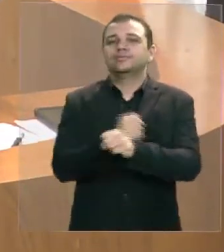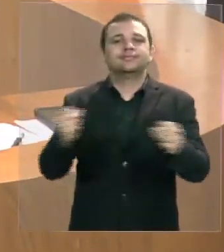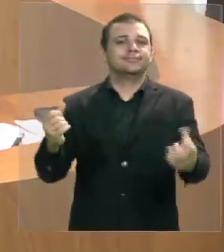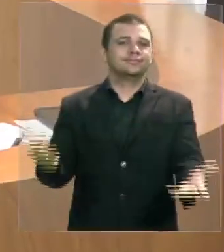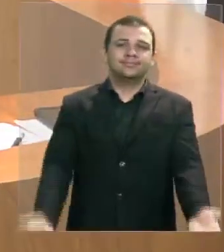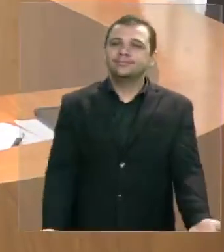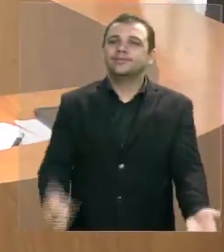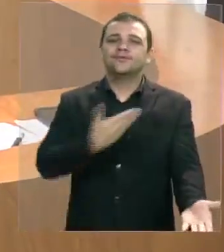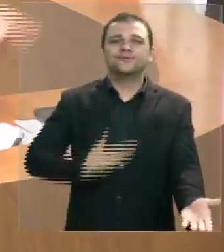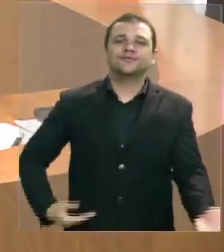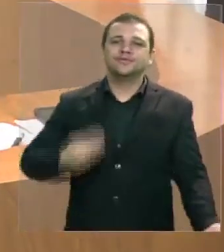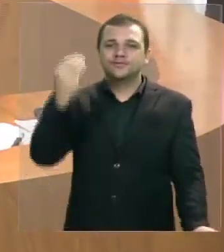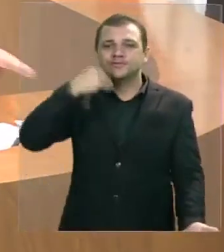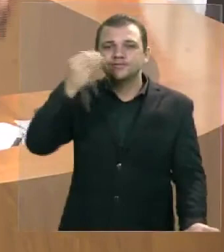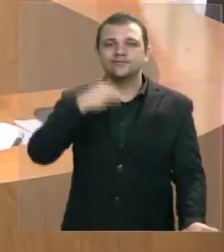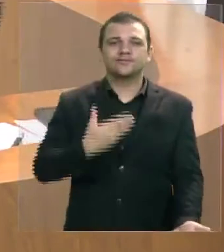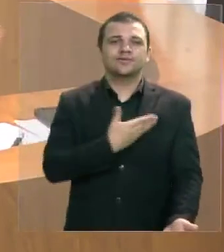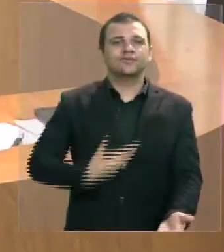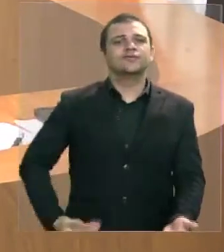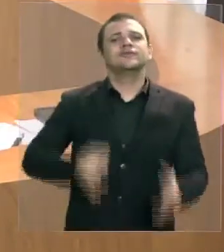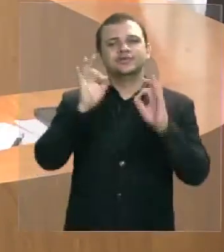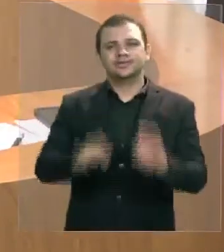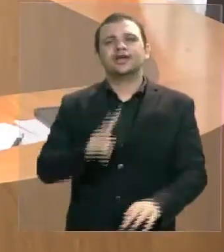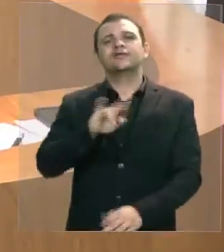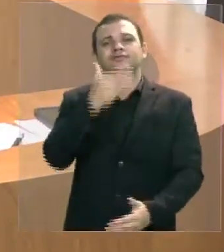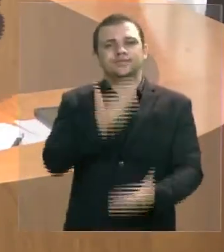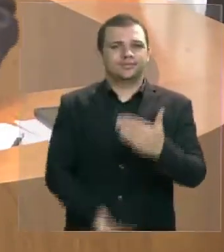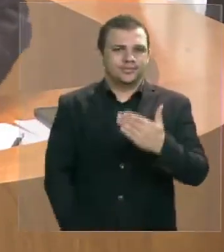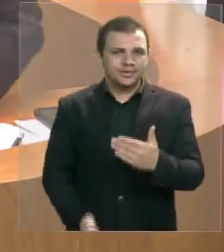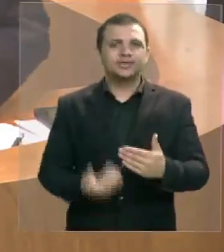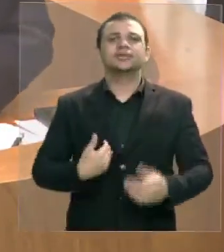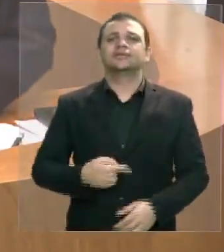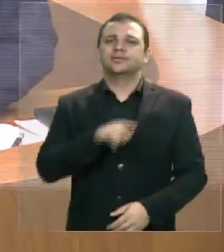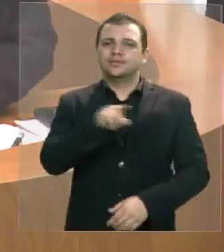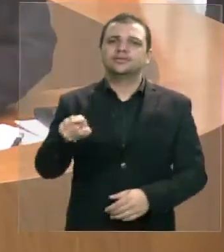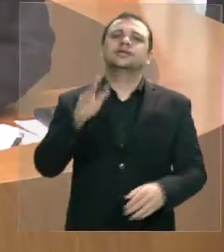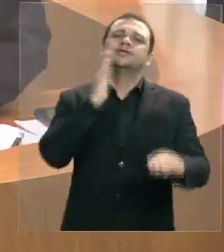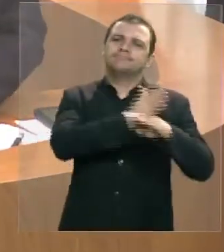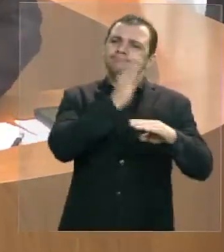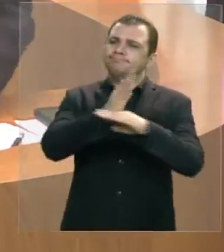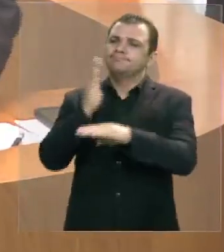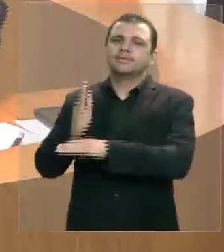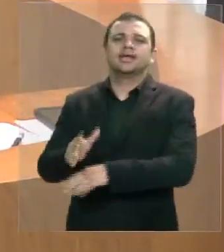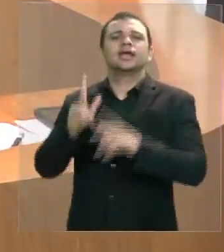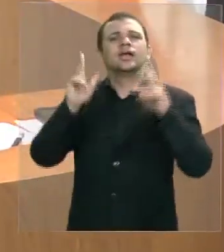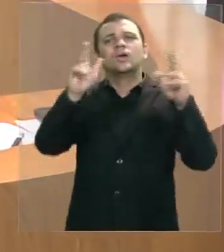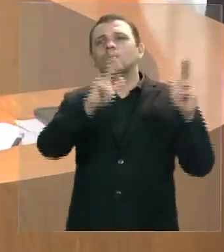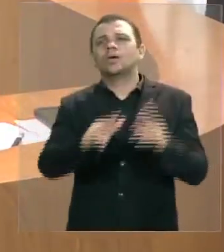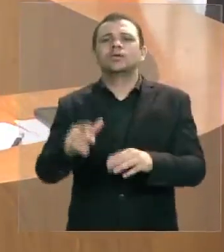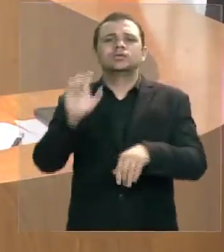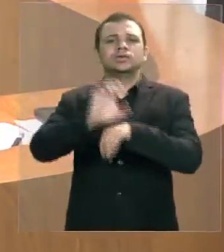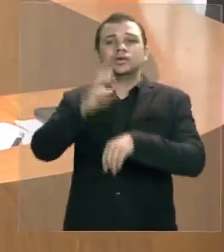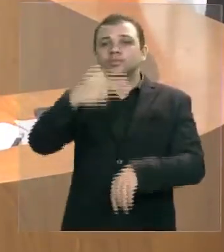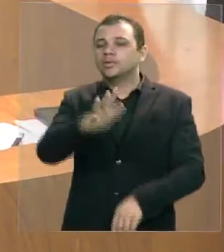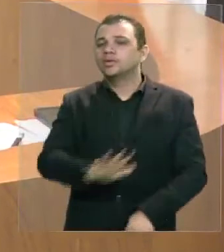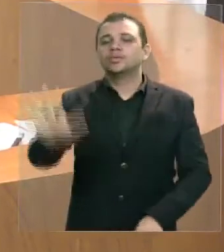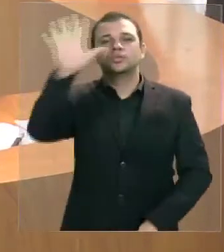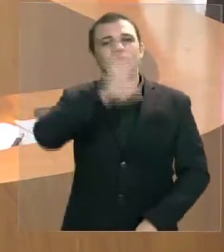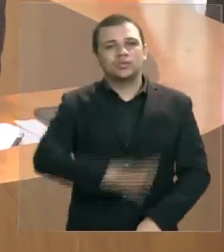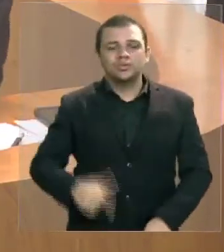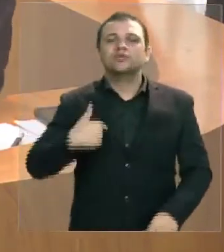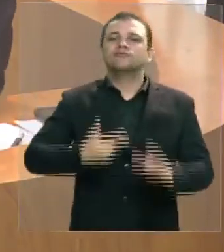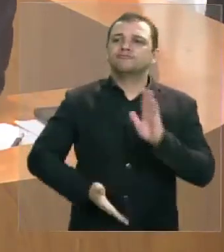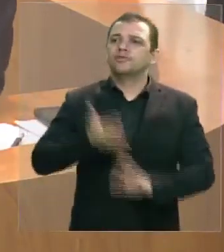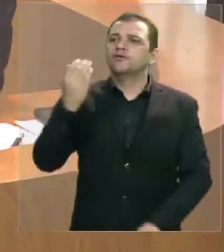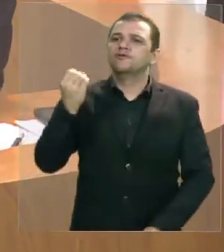presidente. Governo fraco, fadado ao fracasso. E assim vem sendo em todo o Estado do Maranhão. Rodei mais de 2 mil quilômetros